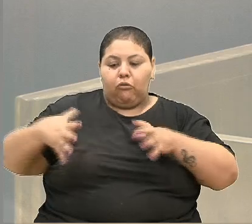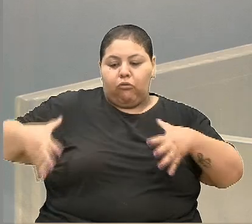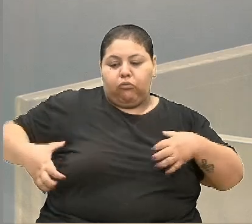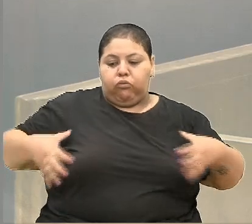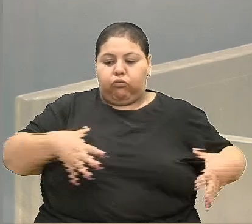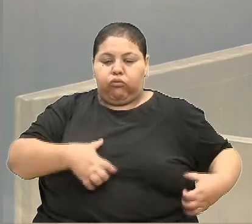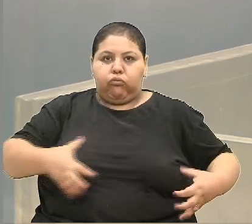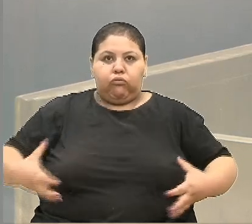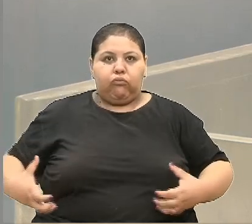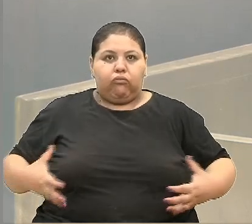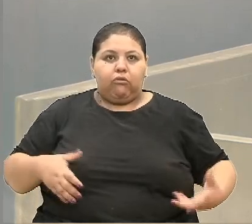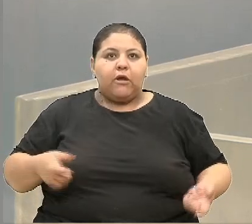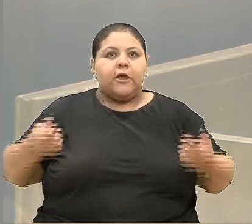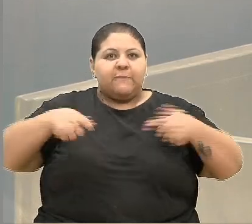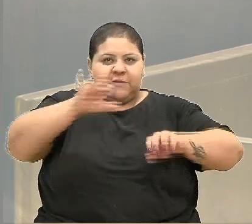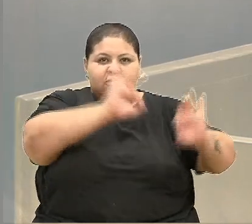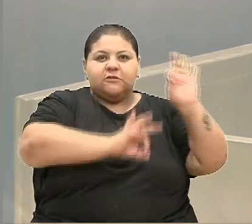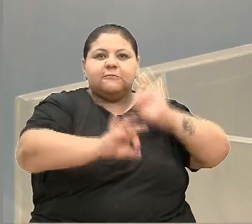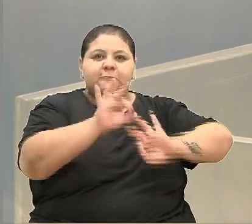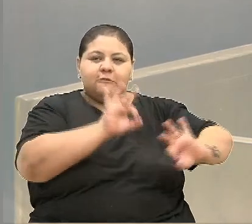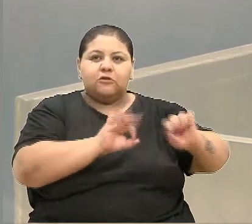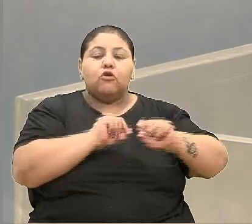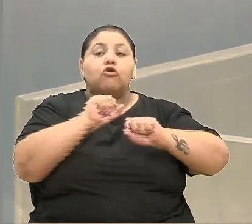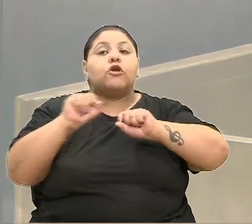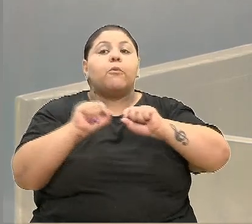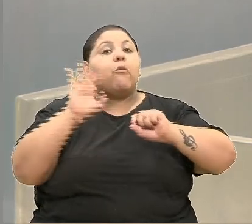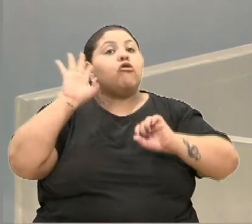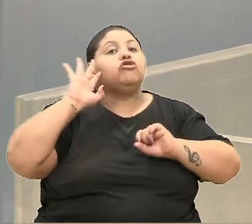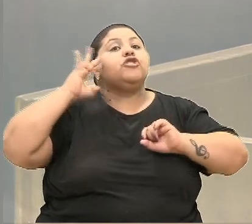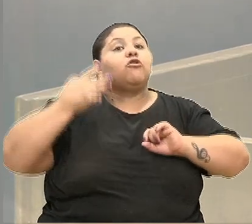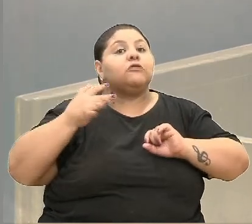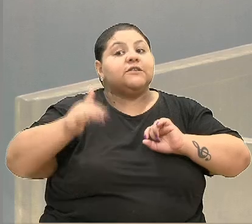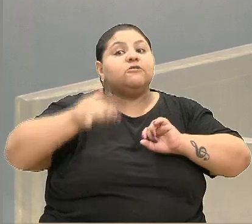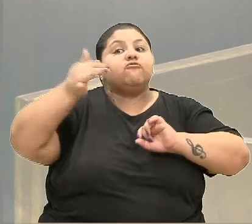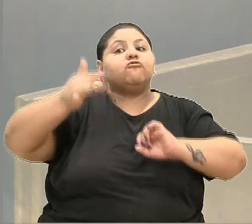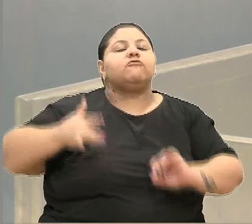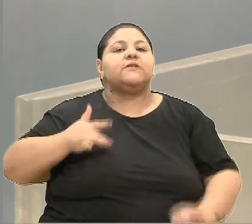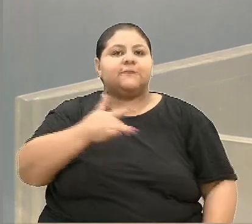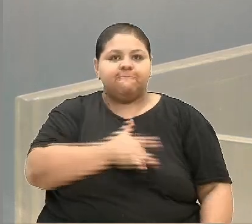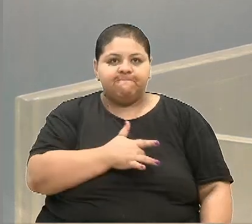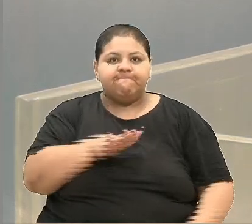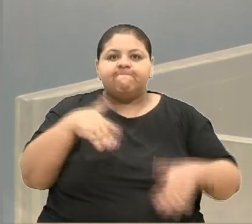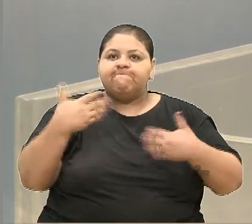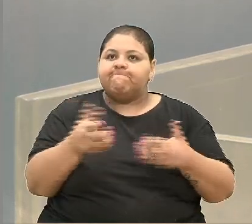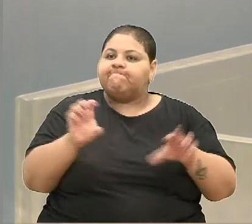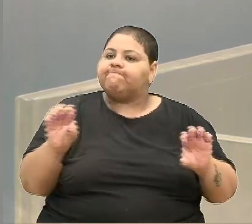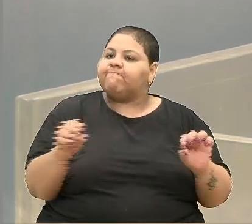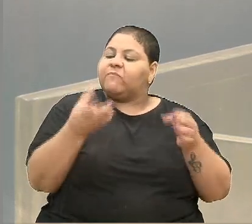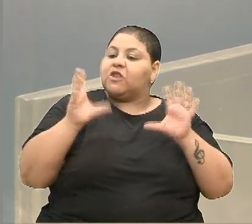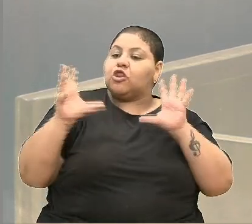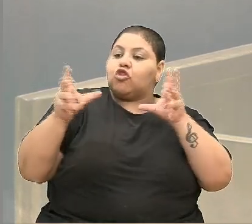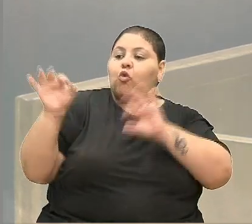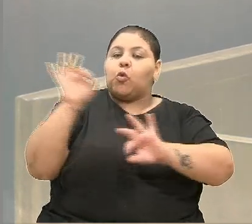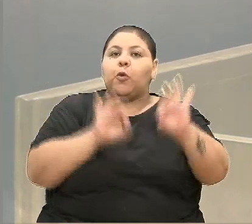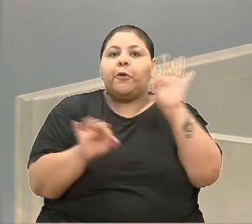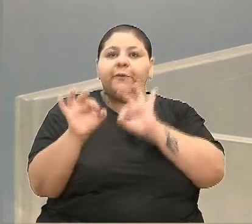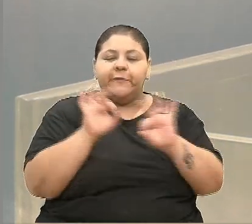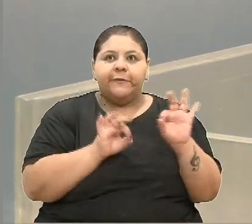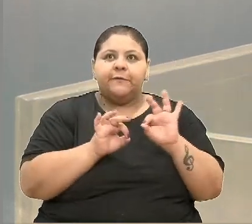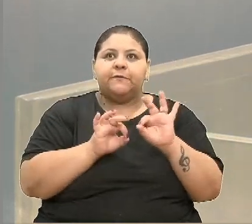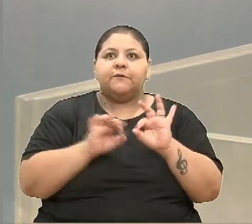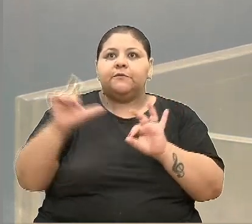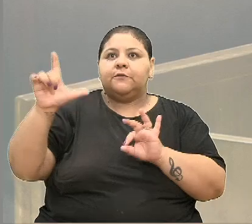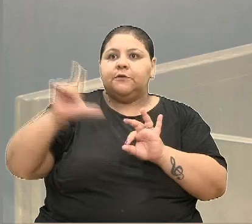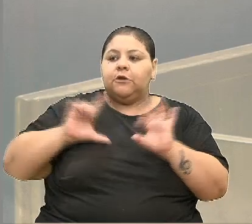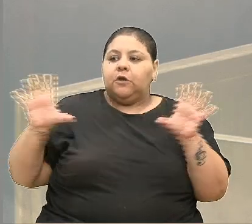órgãos estão em desequilíbrio ou quais as tendências de problemas de saúde. Então, ele é um evento todo elaborado, tem